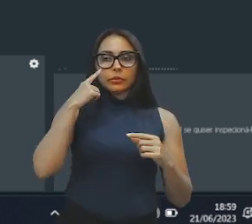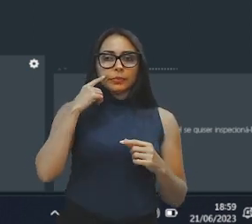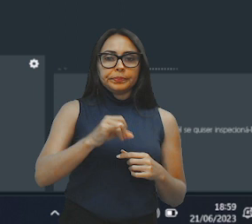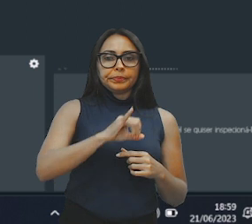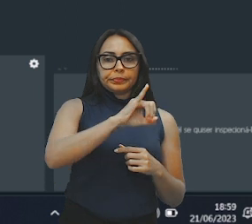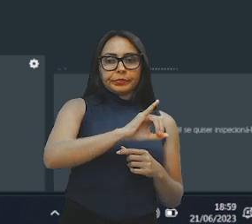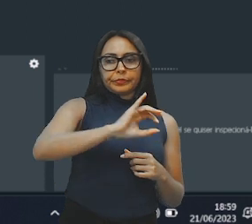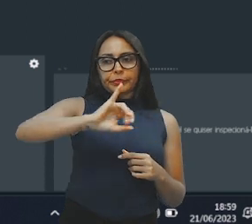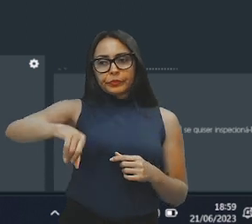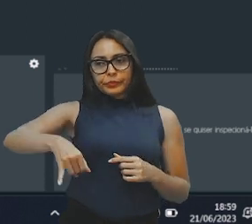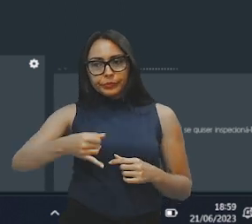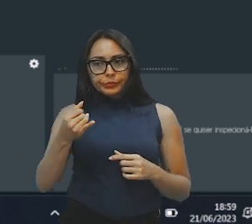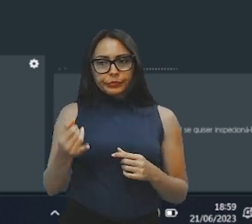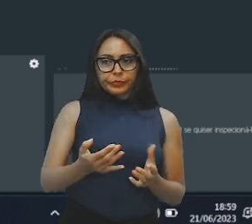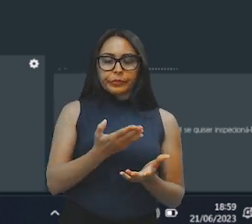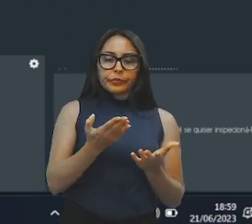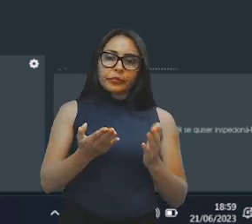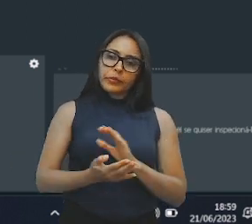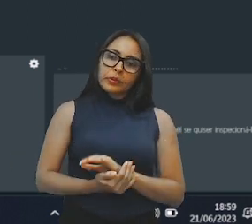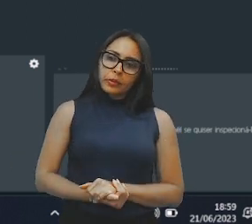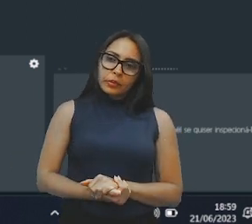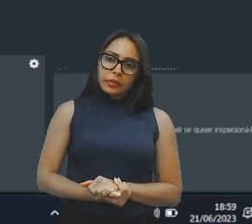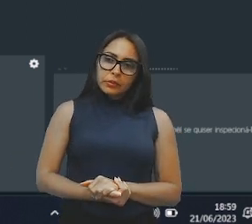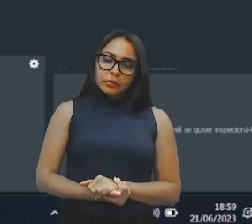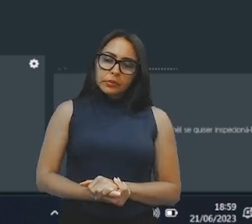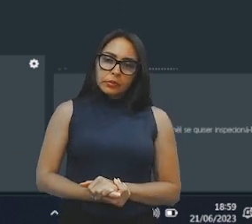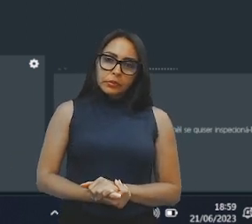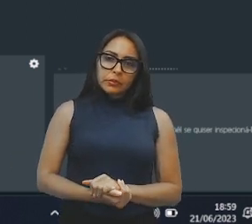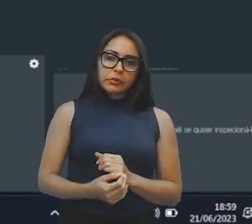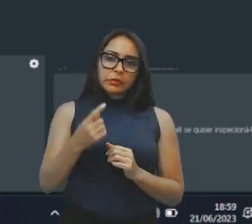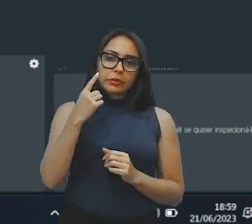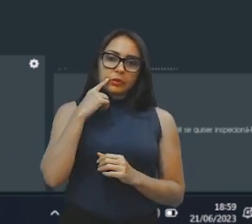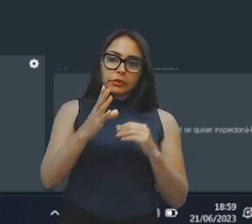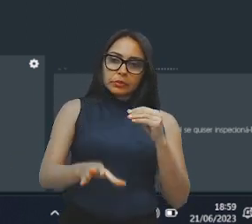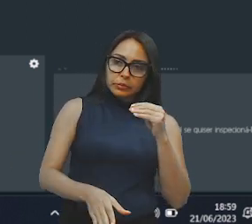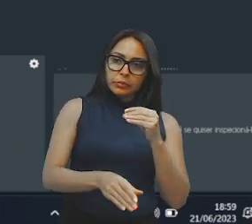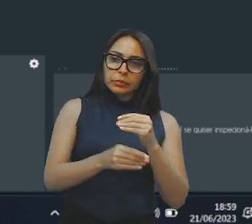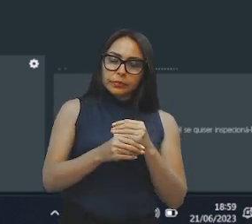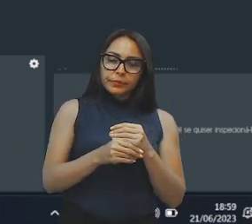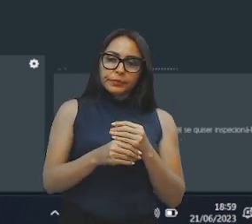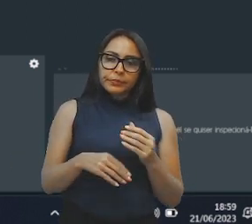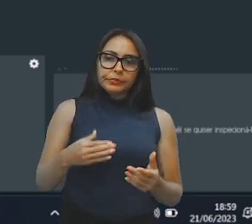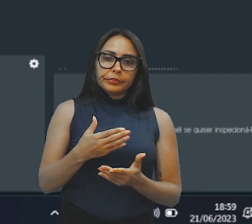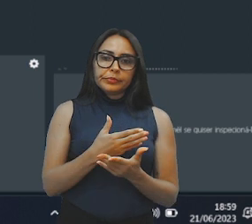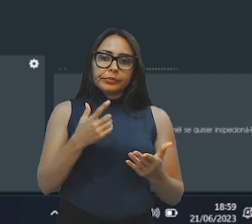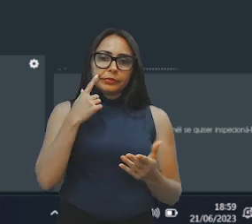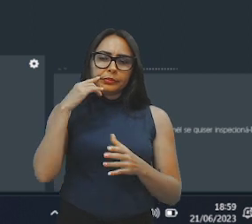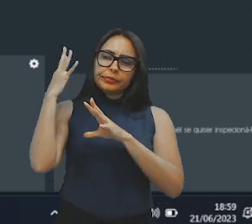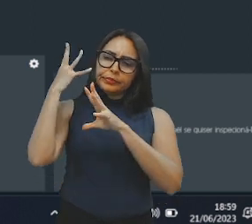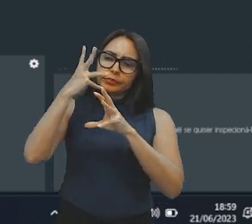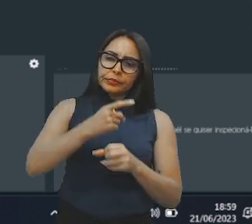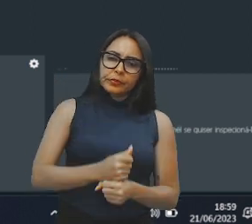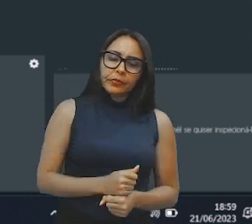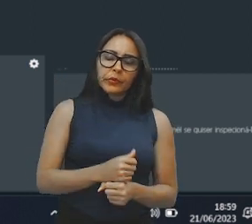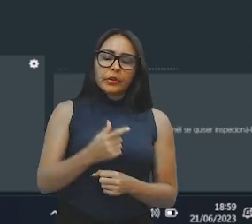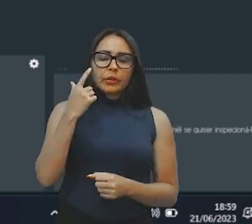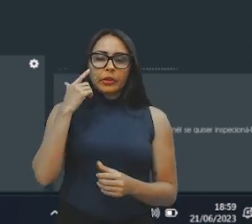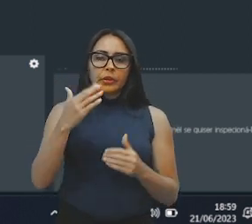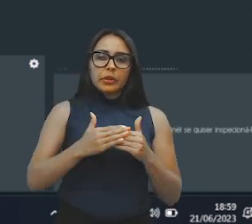são índices. Uma variável auxiliar e uma variável soma. Inicializo o soma com